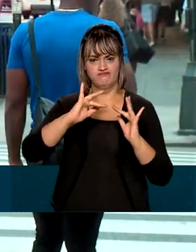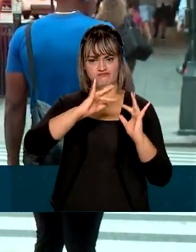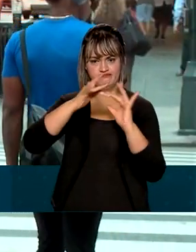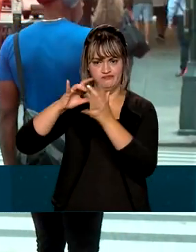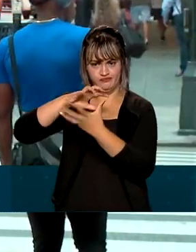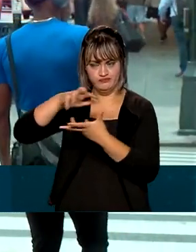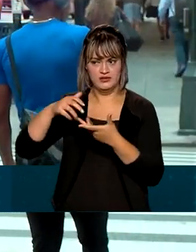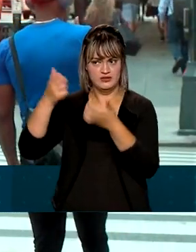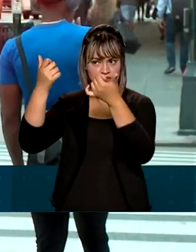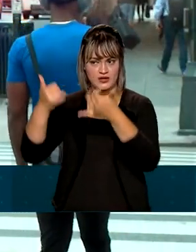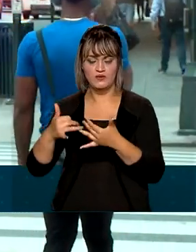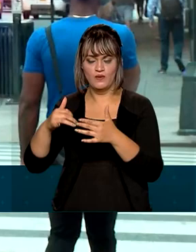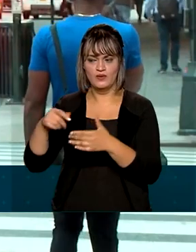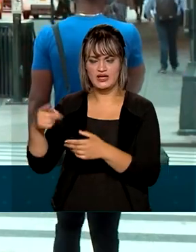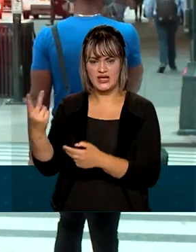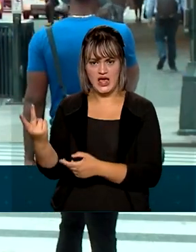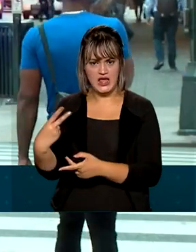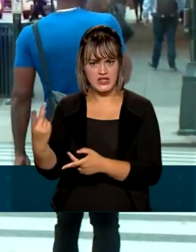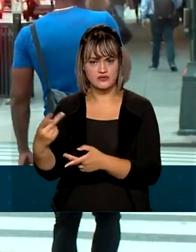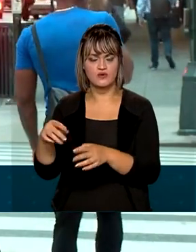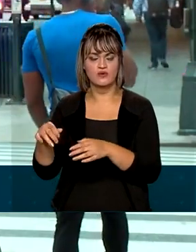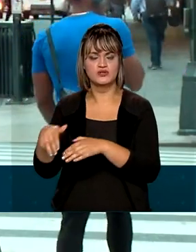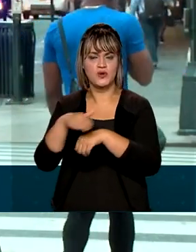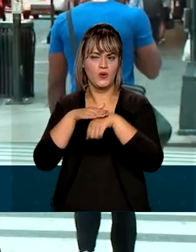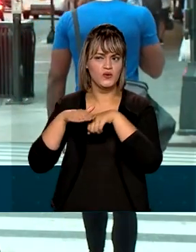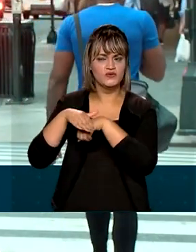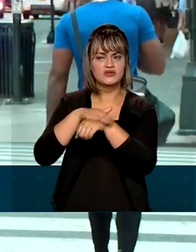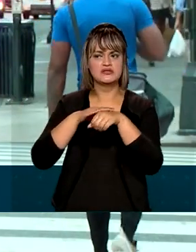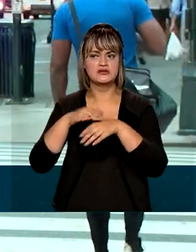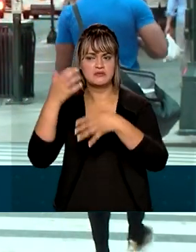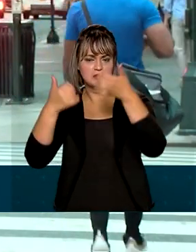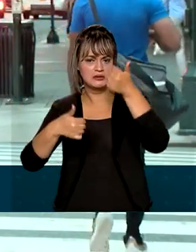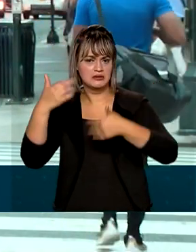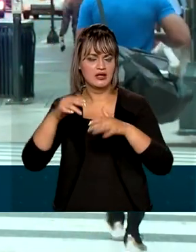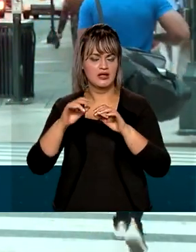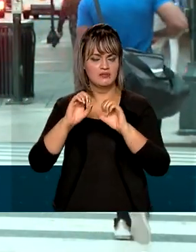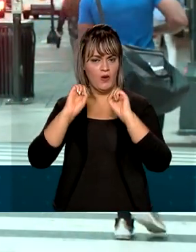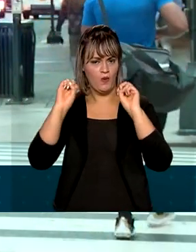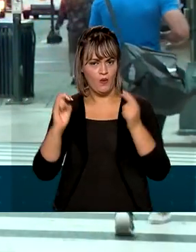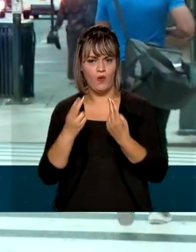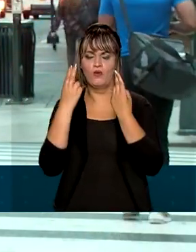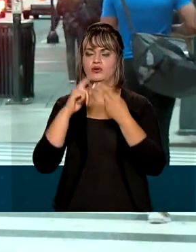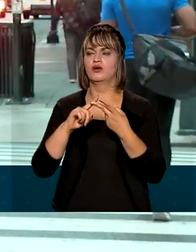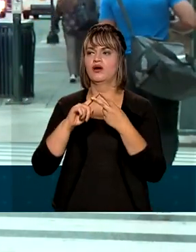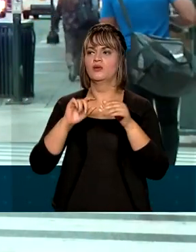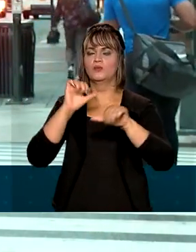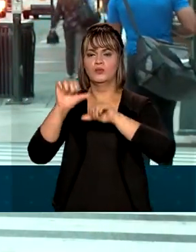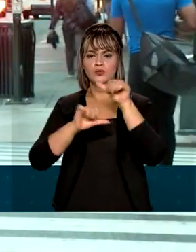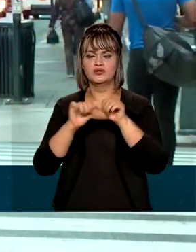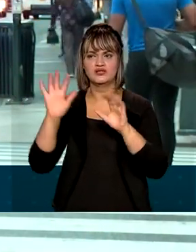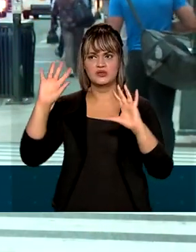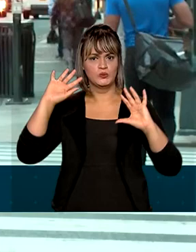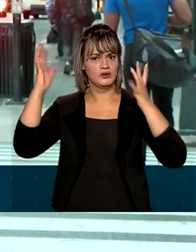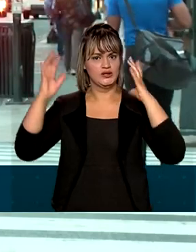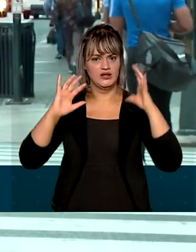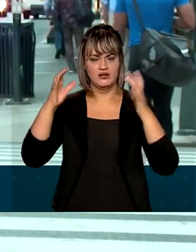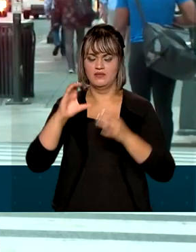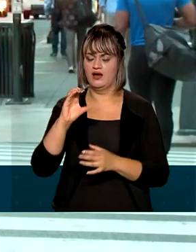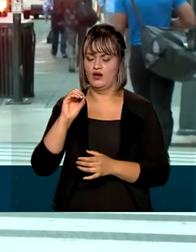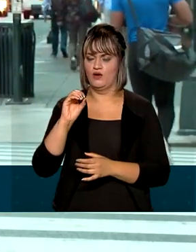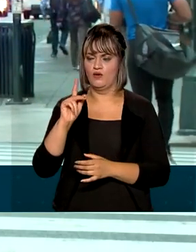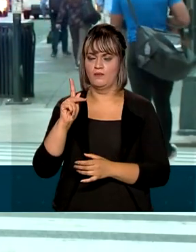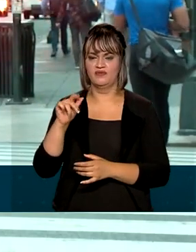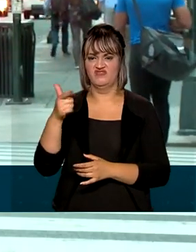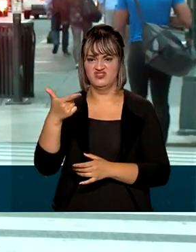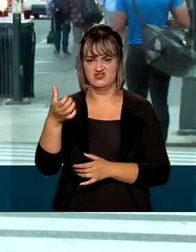exteriores os líderes falaram sobre a realização da conferência das Nações Unidas sobre mudança do clima cop